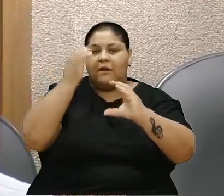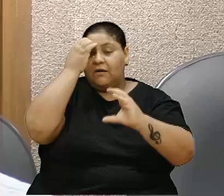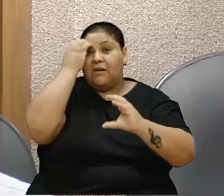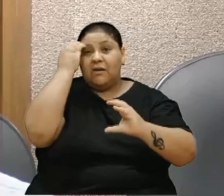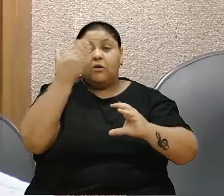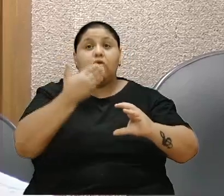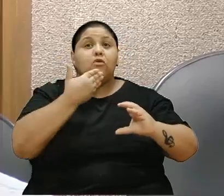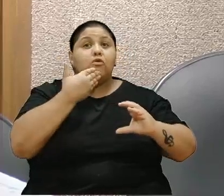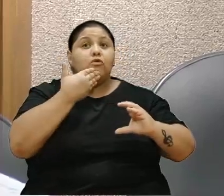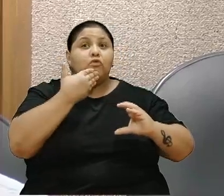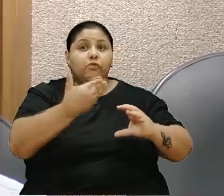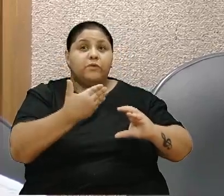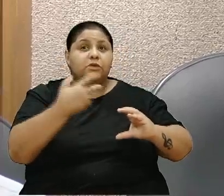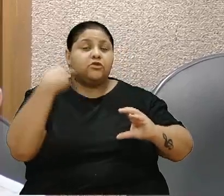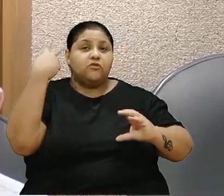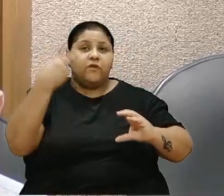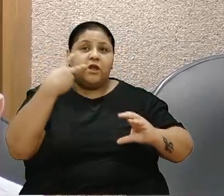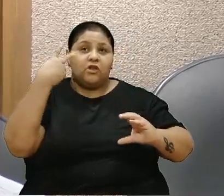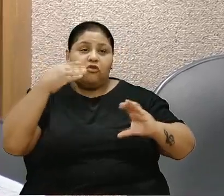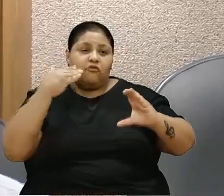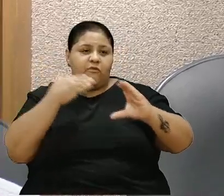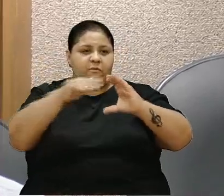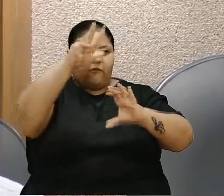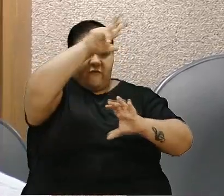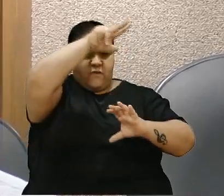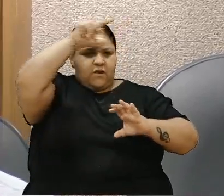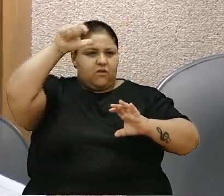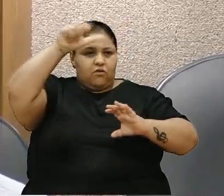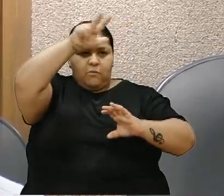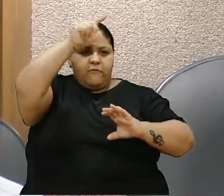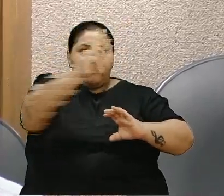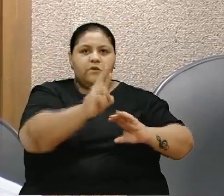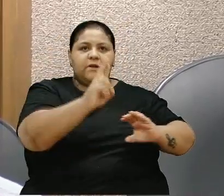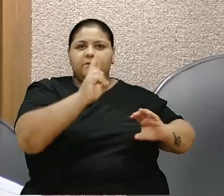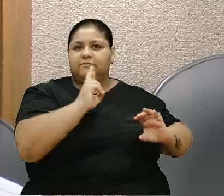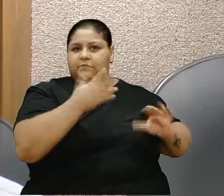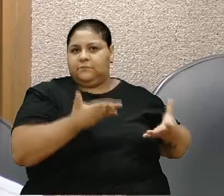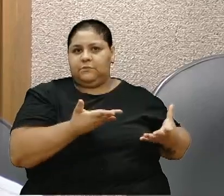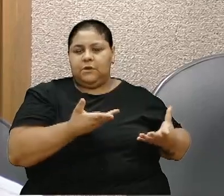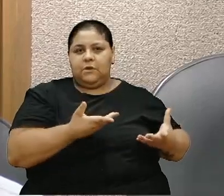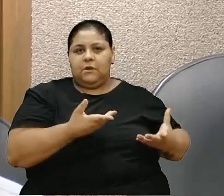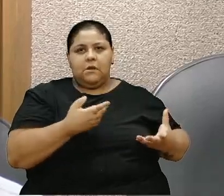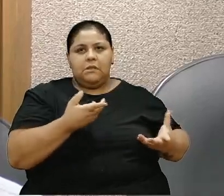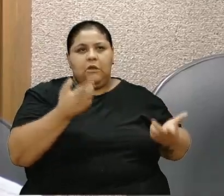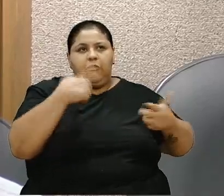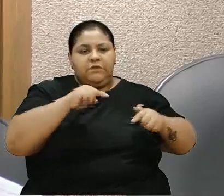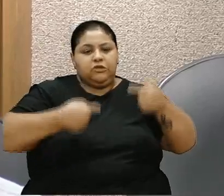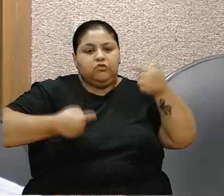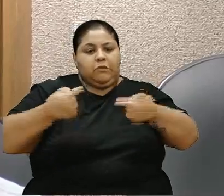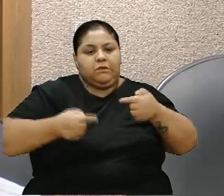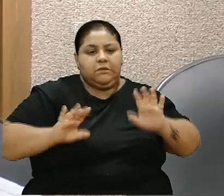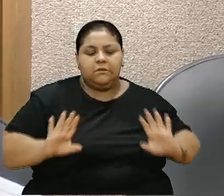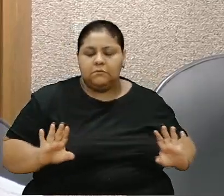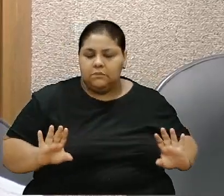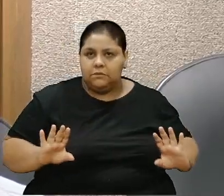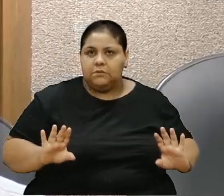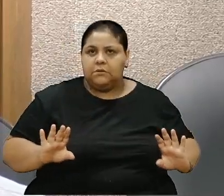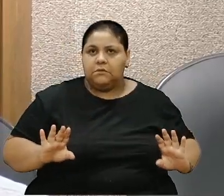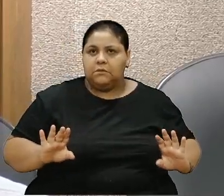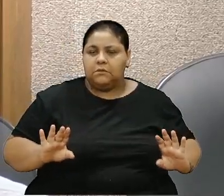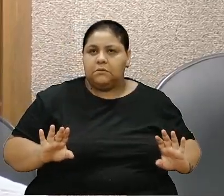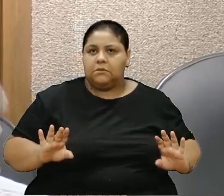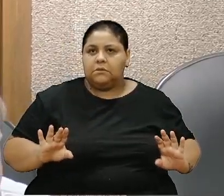prefeitura tem que responder. Tá? Tem 30 dias para isso, né? Não precisa uma discussão. É